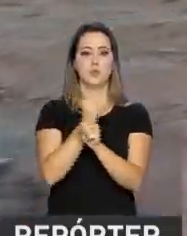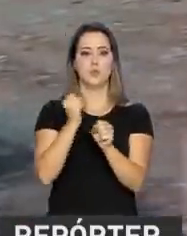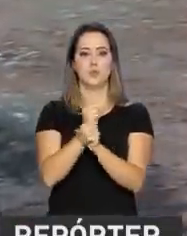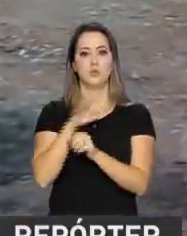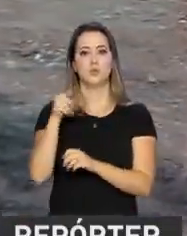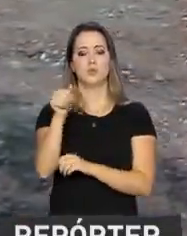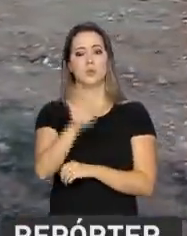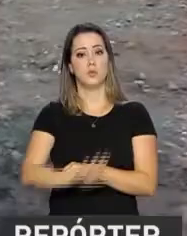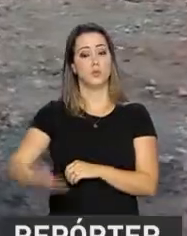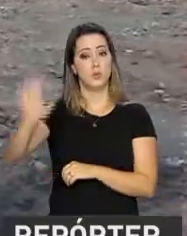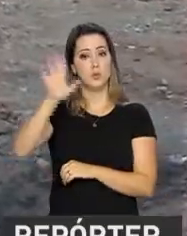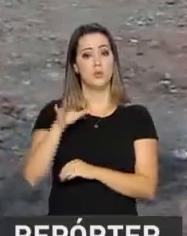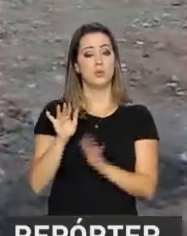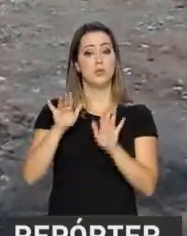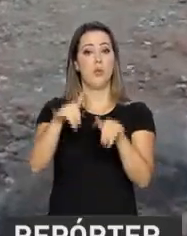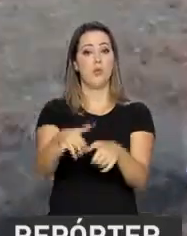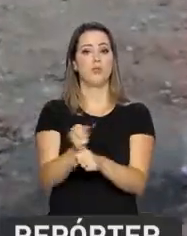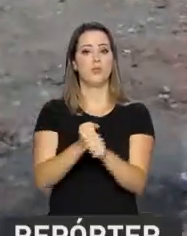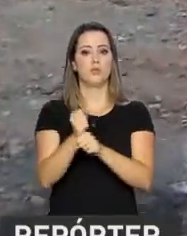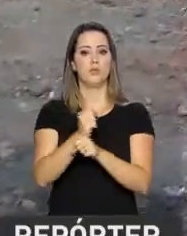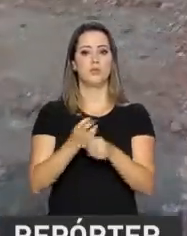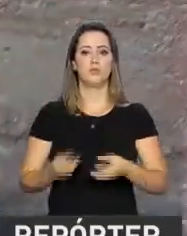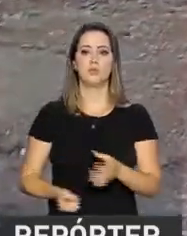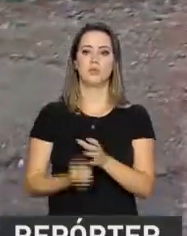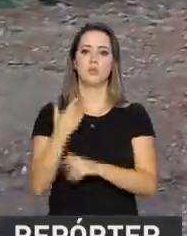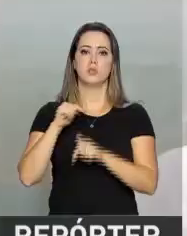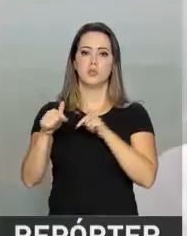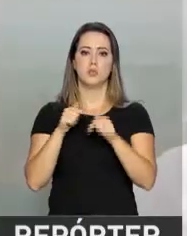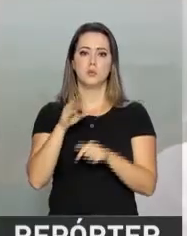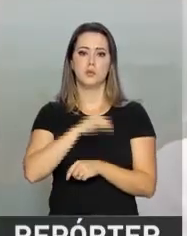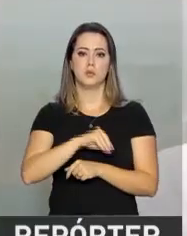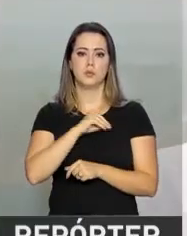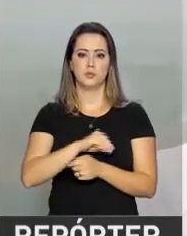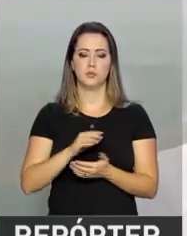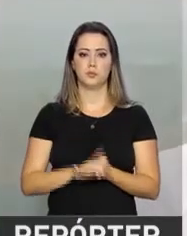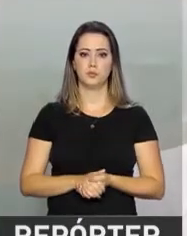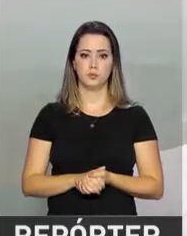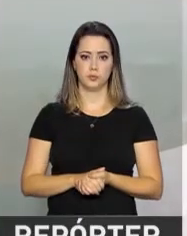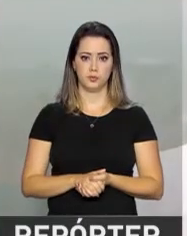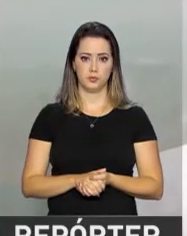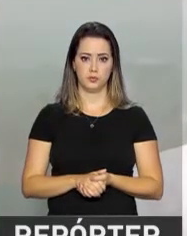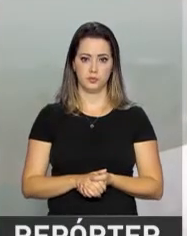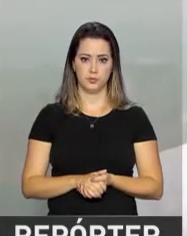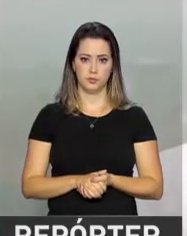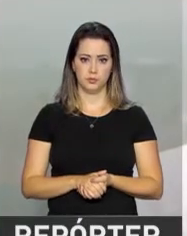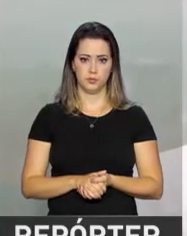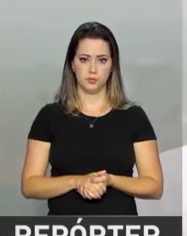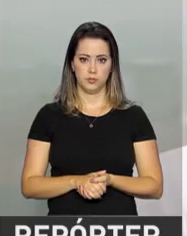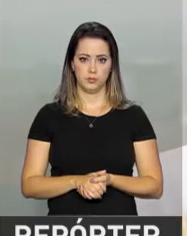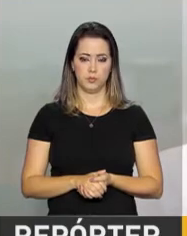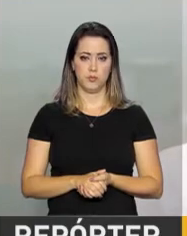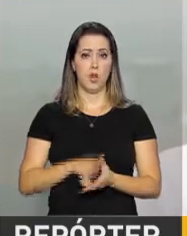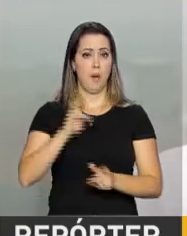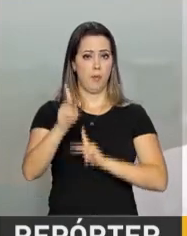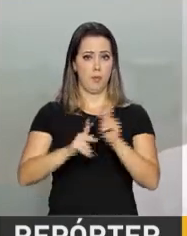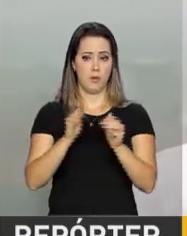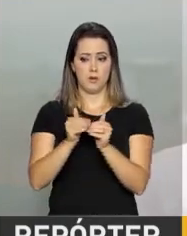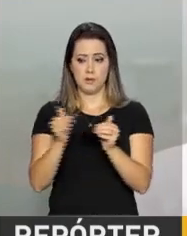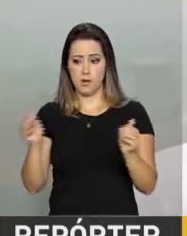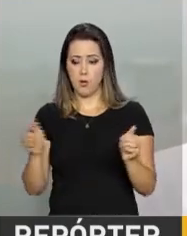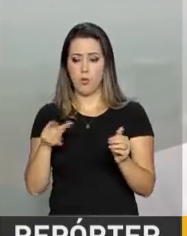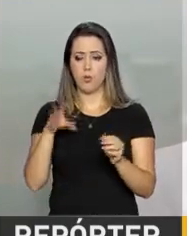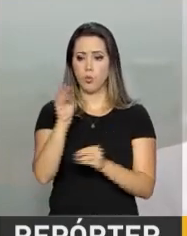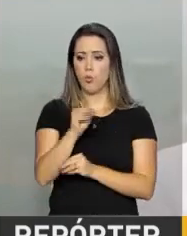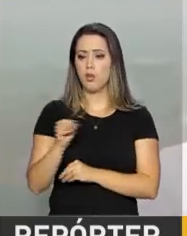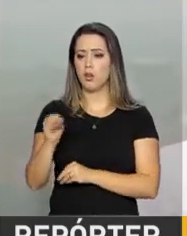todo o país até o fim do ano, gerando trabalho e renda. Vai abranger um atendimento muito amplo à população,